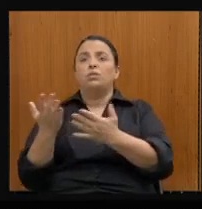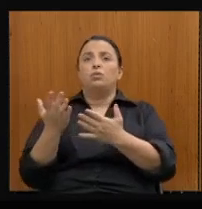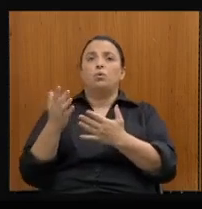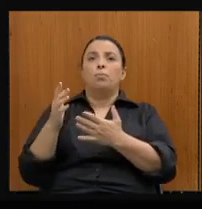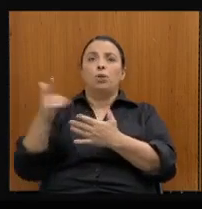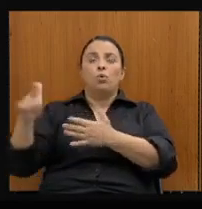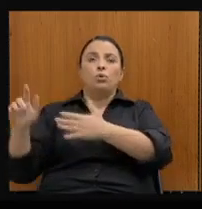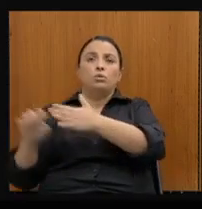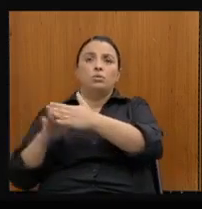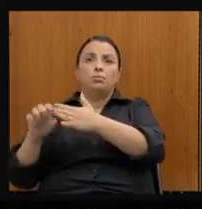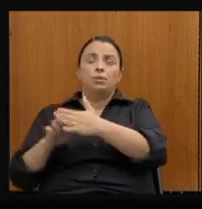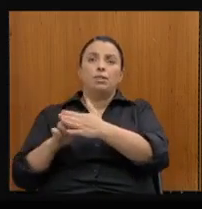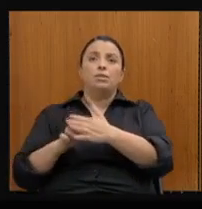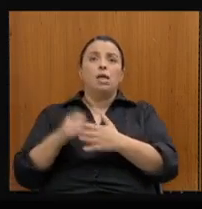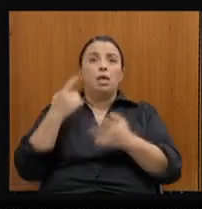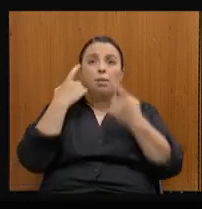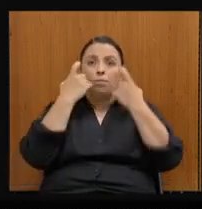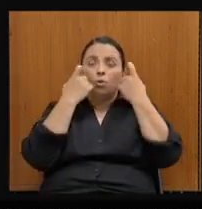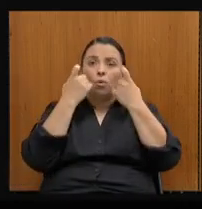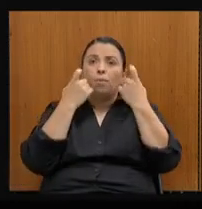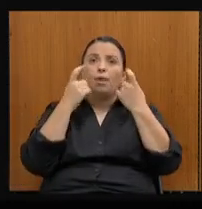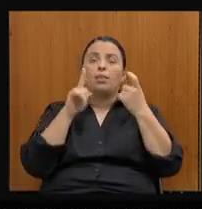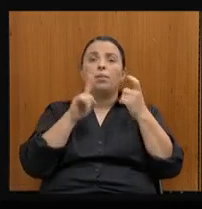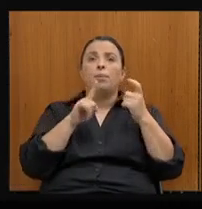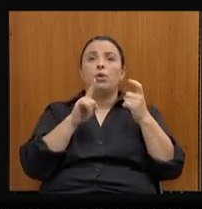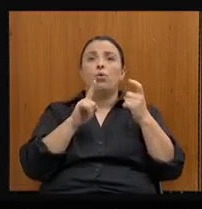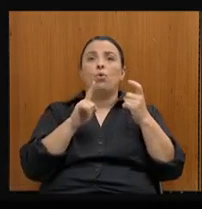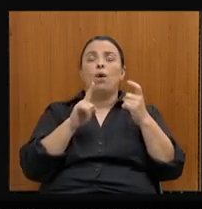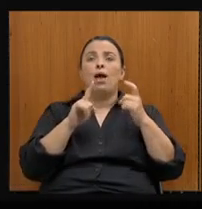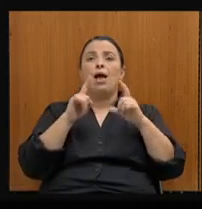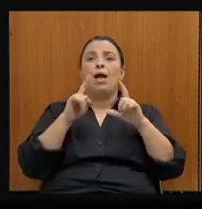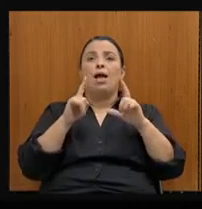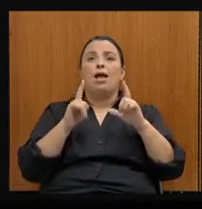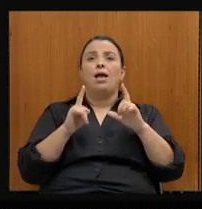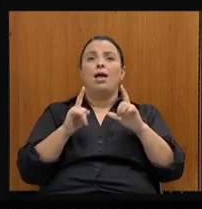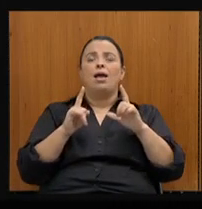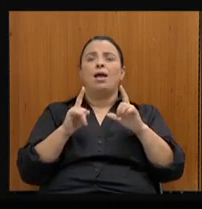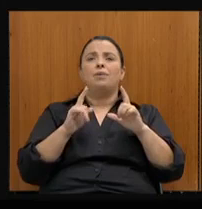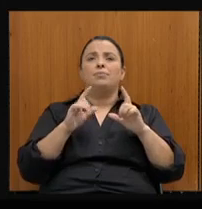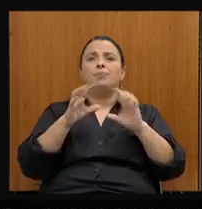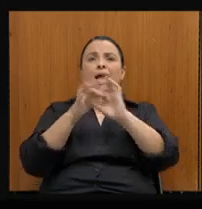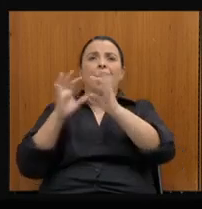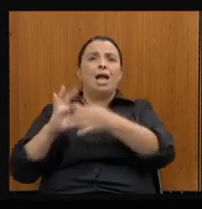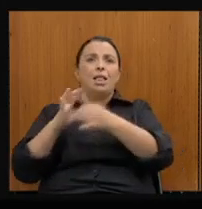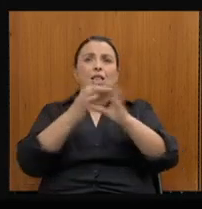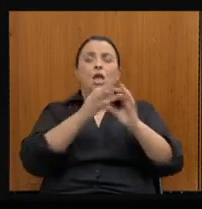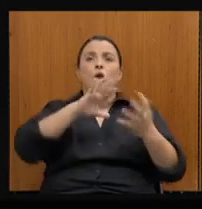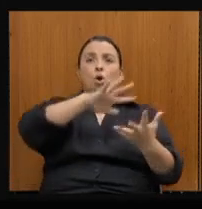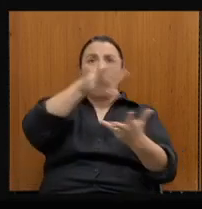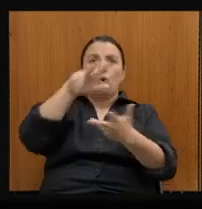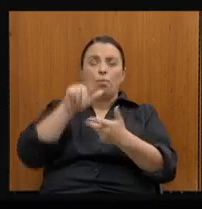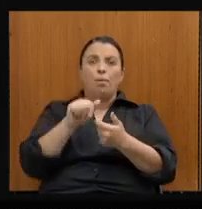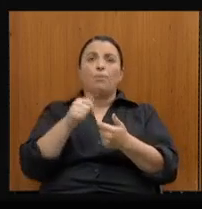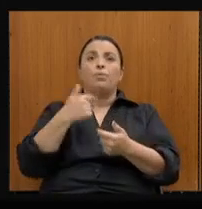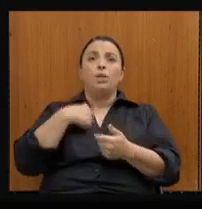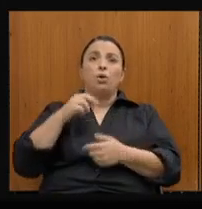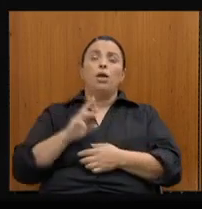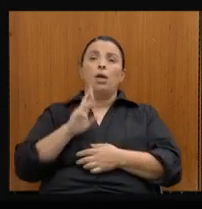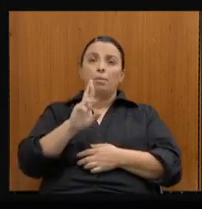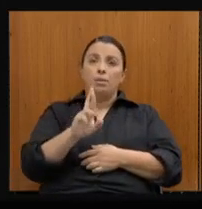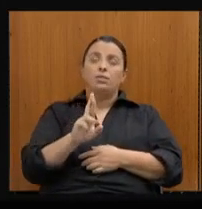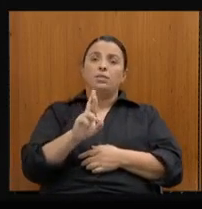e também gostaria de me colocar aqui como representante da indústria de máquinas e